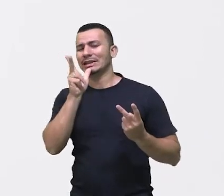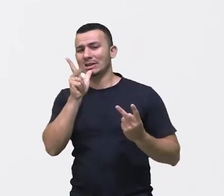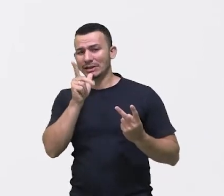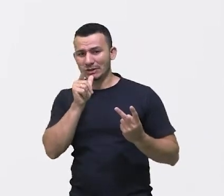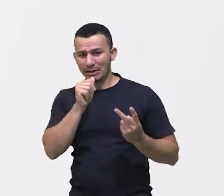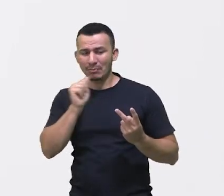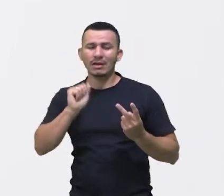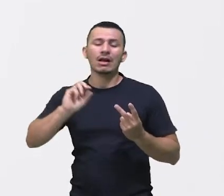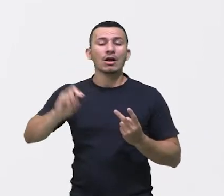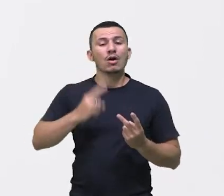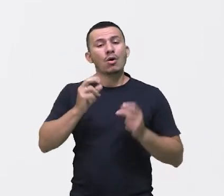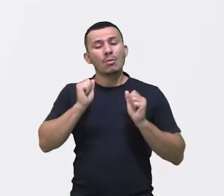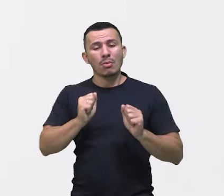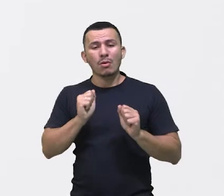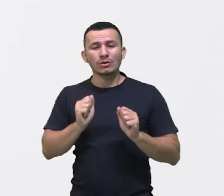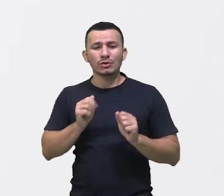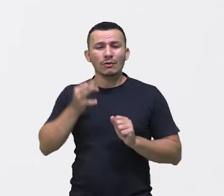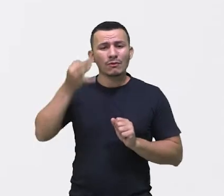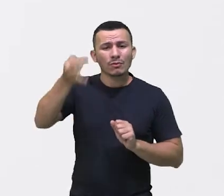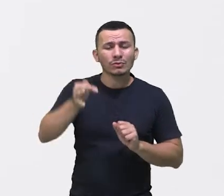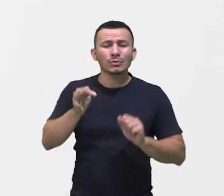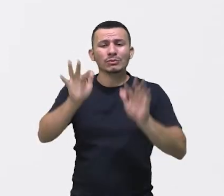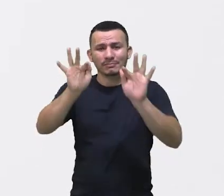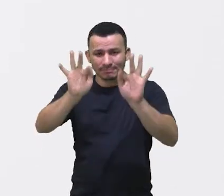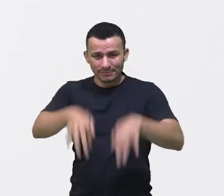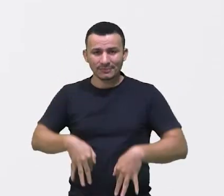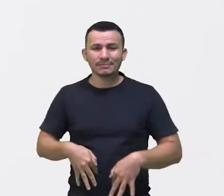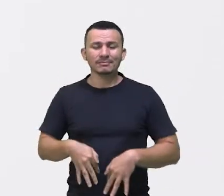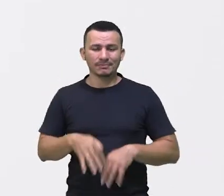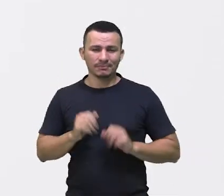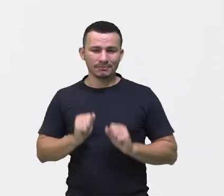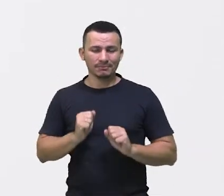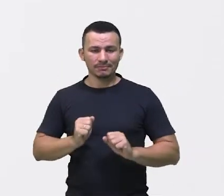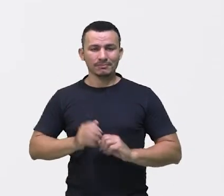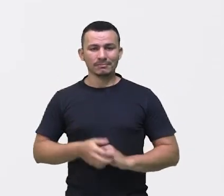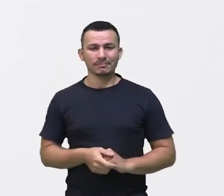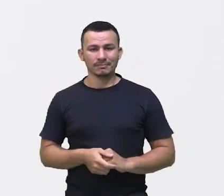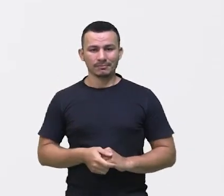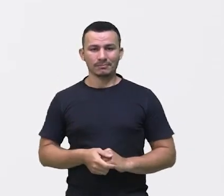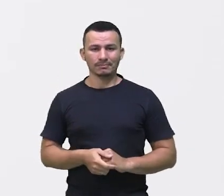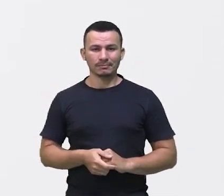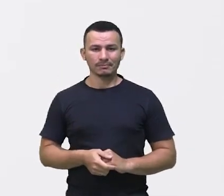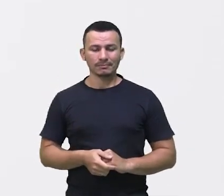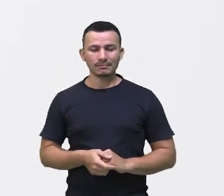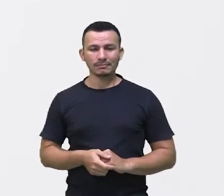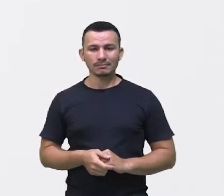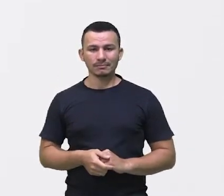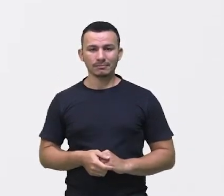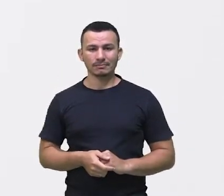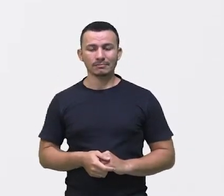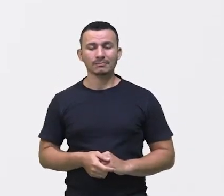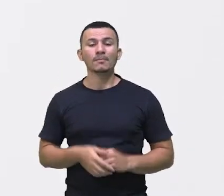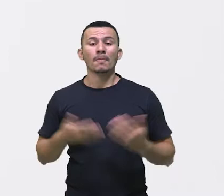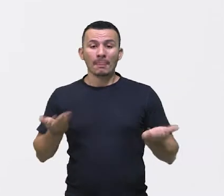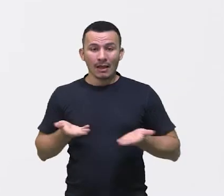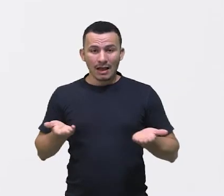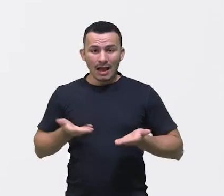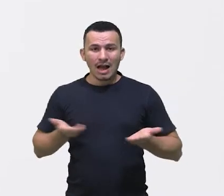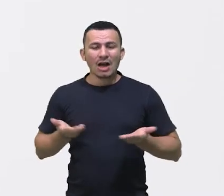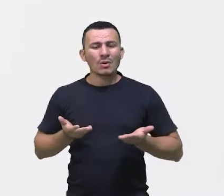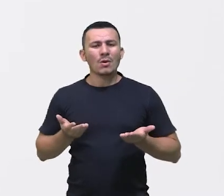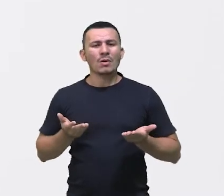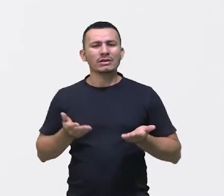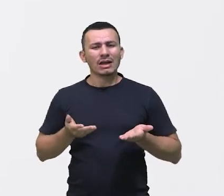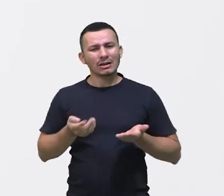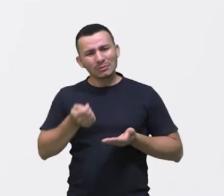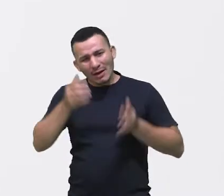momento a esgotar ou que levam milhares de anos para que a natureza possa repô-la. Tá bom? Então aí vamos agora, já